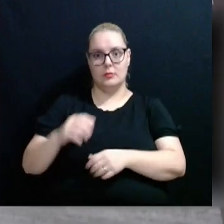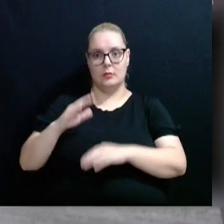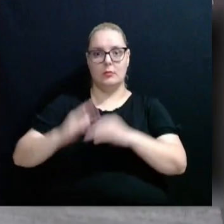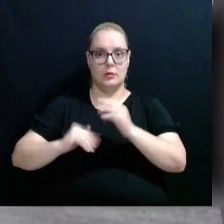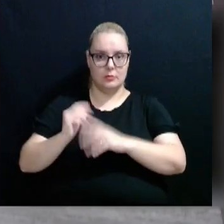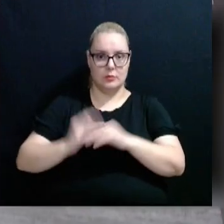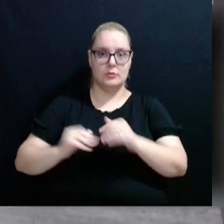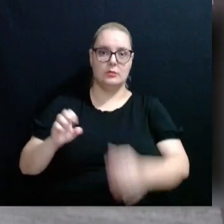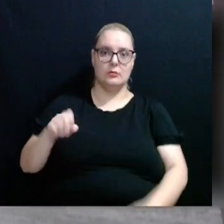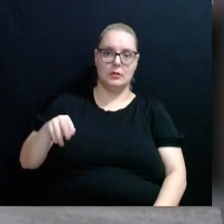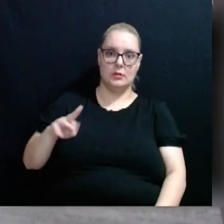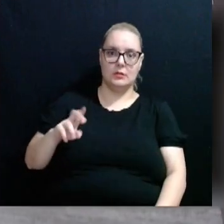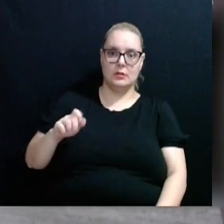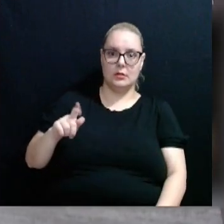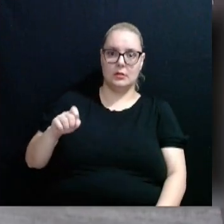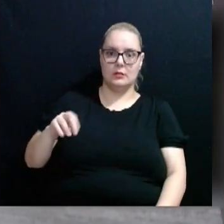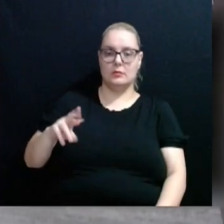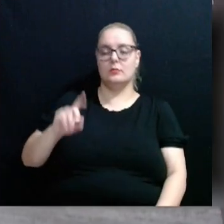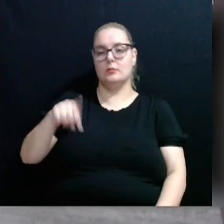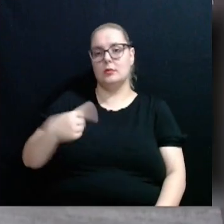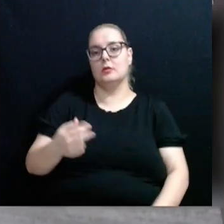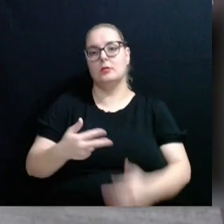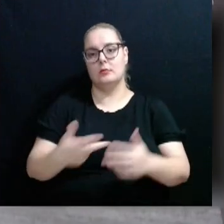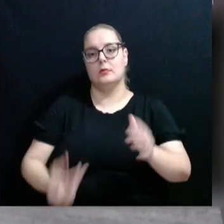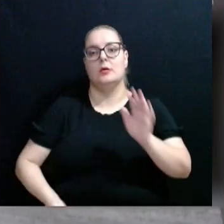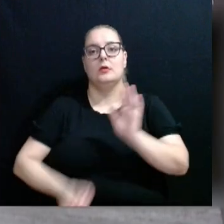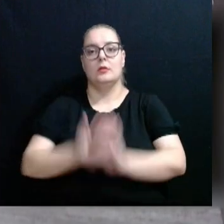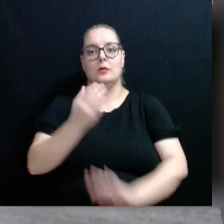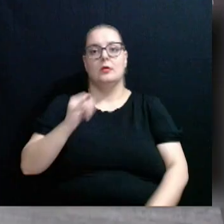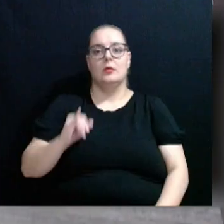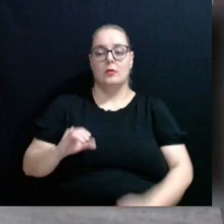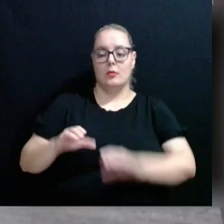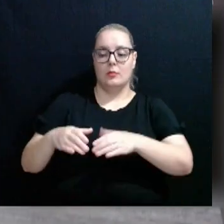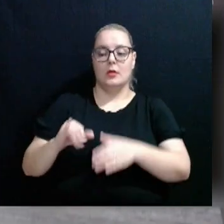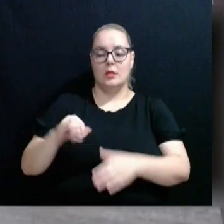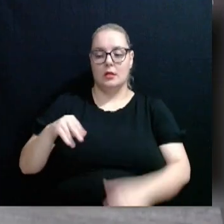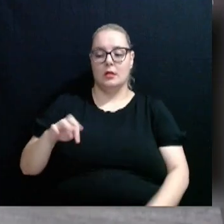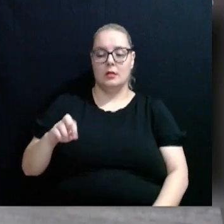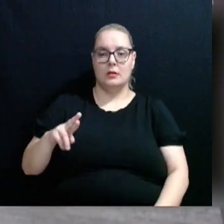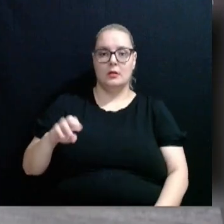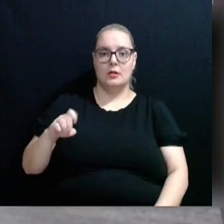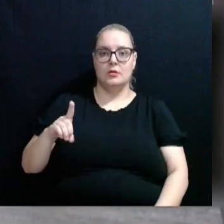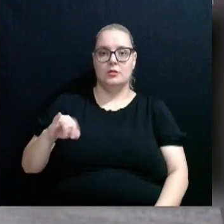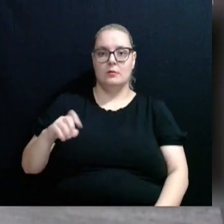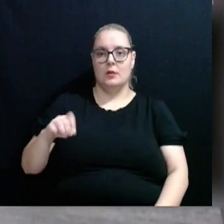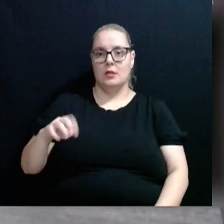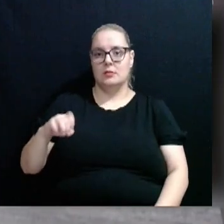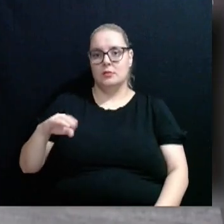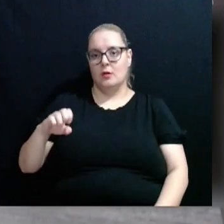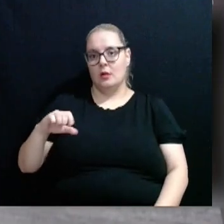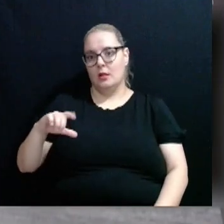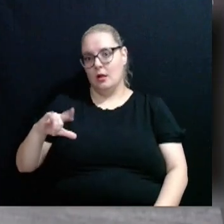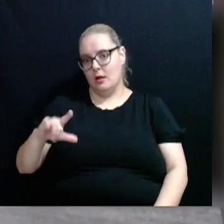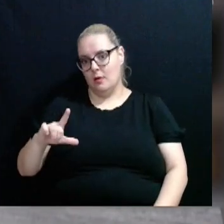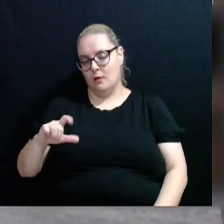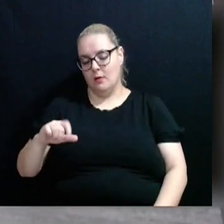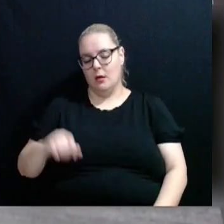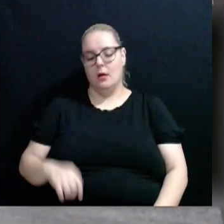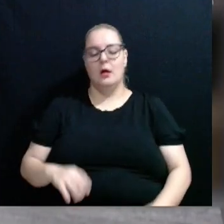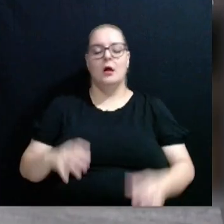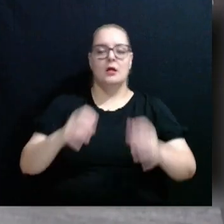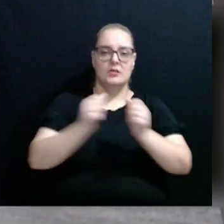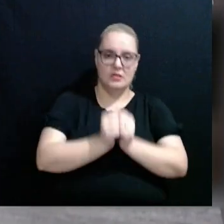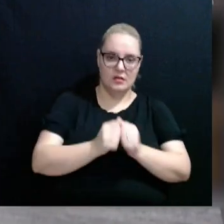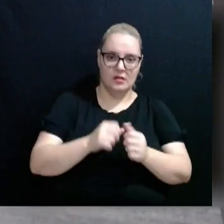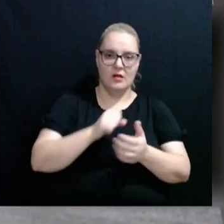outra coisa é a criação de um comitê interdimensional que ele seja compartilhado a gestão juntamente com os motoristas de aplicativo, para